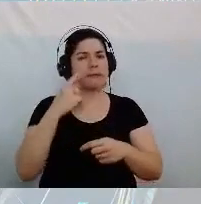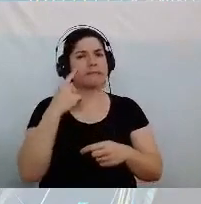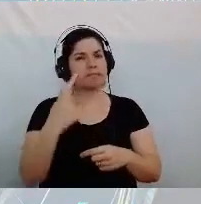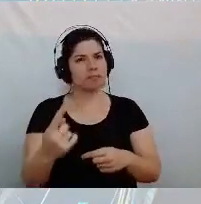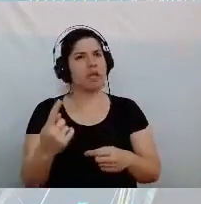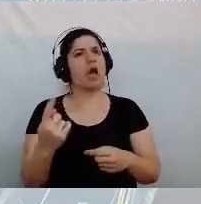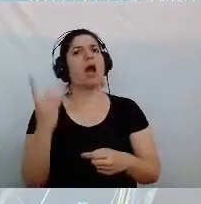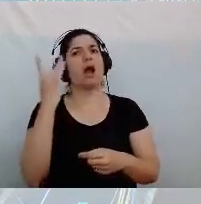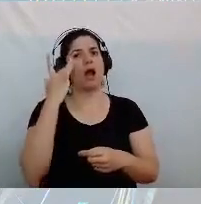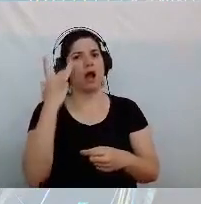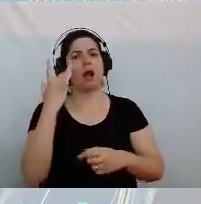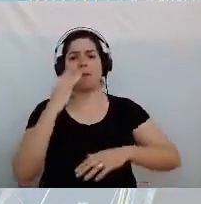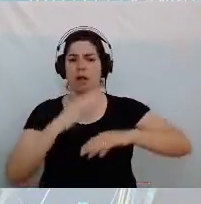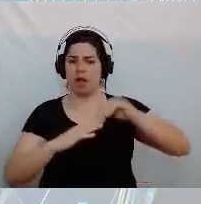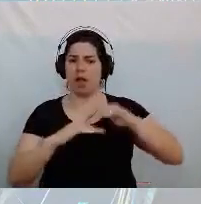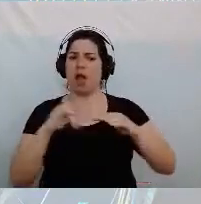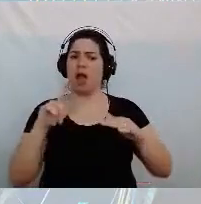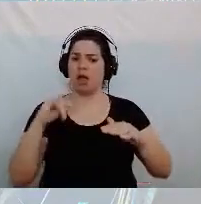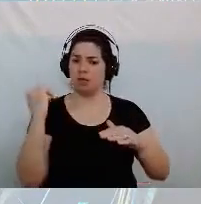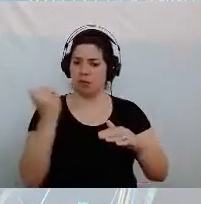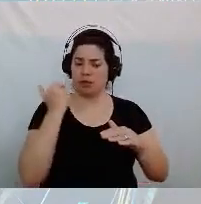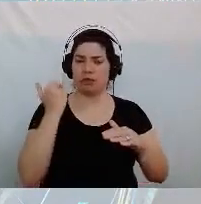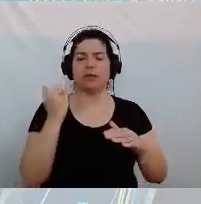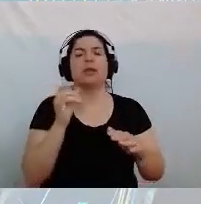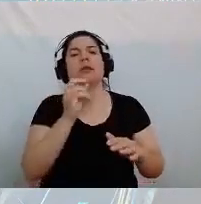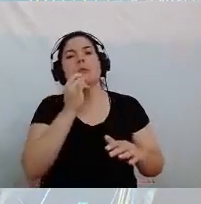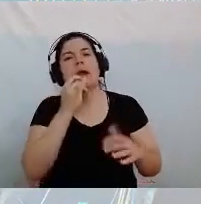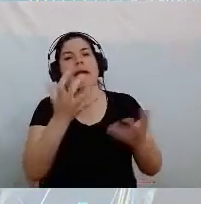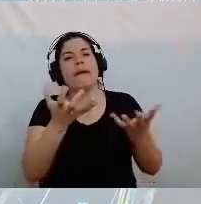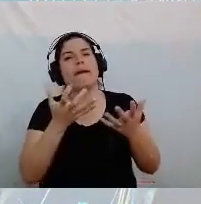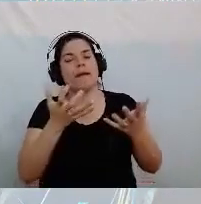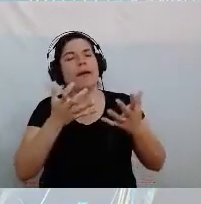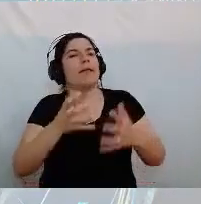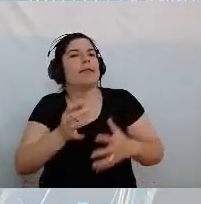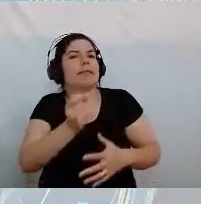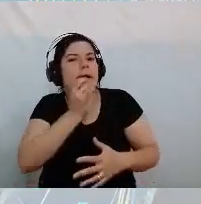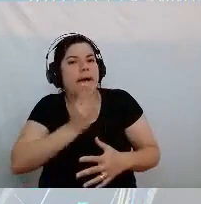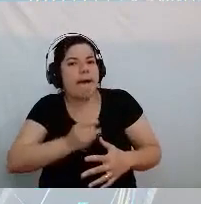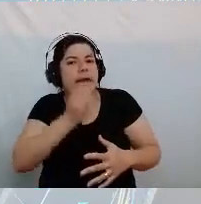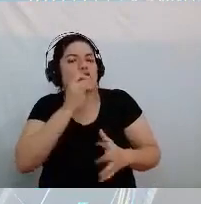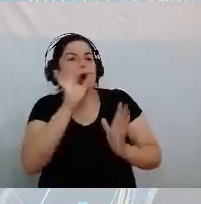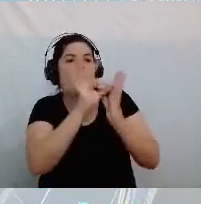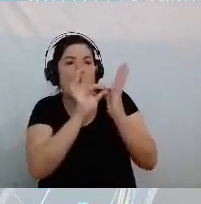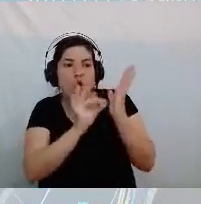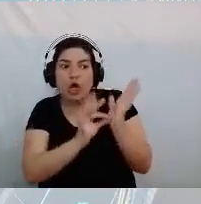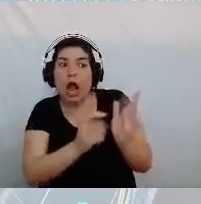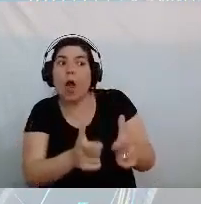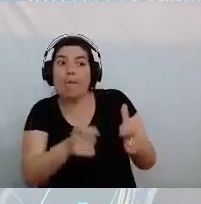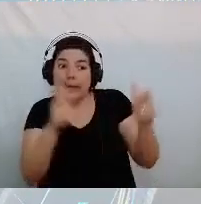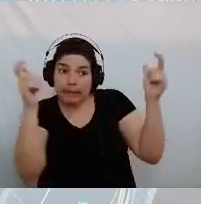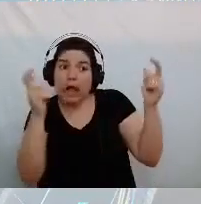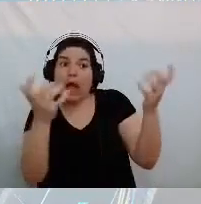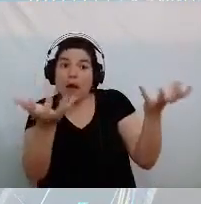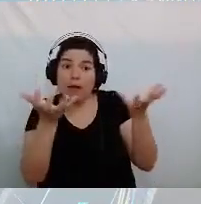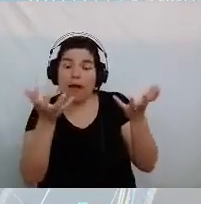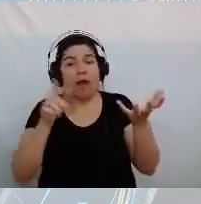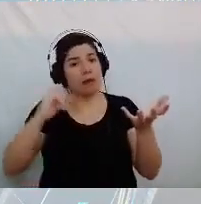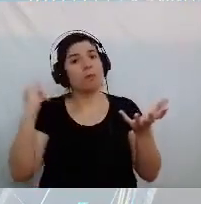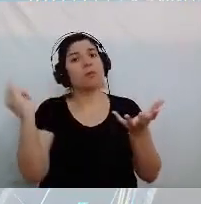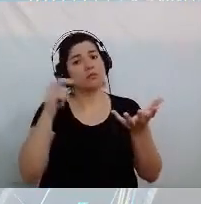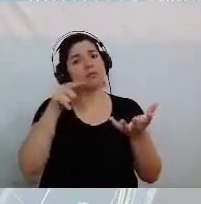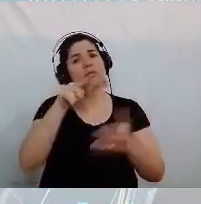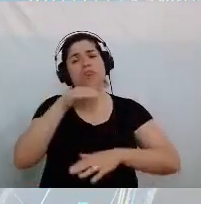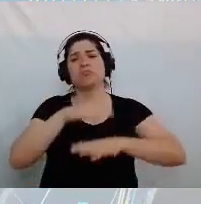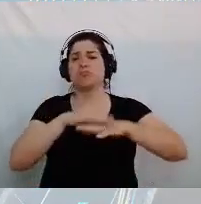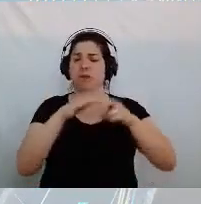importante por exemplo nós queremos ampliar a cobertura de testes no nosso código é importante certo é importante que você perceba